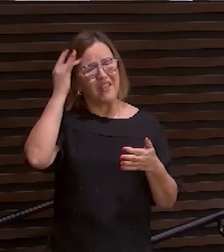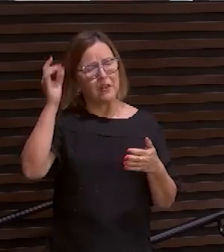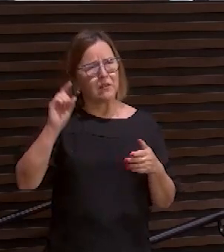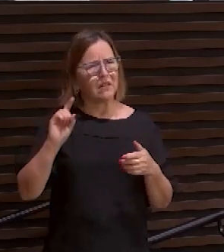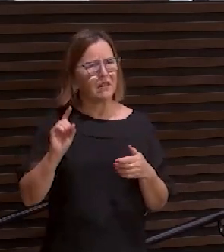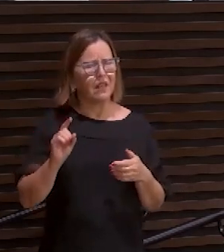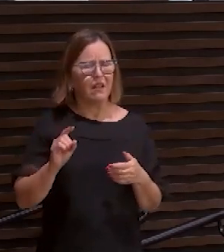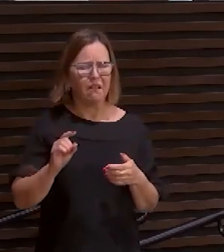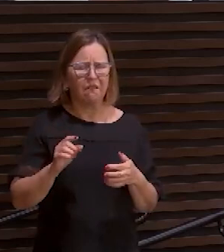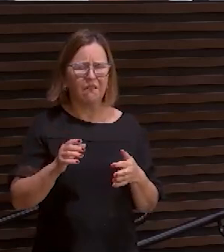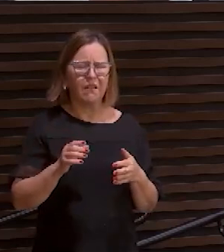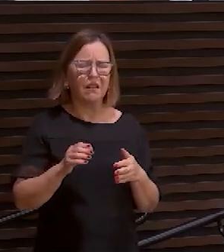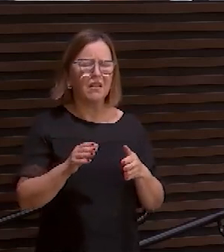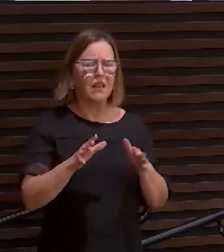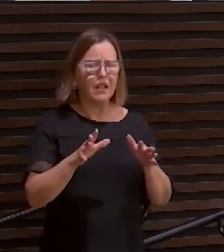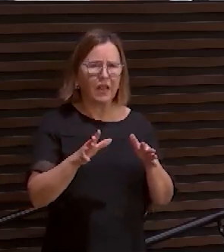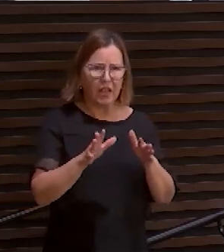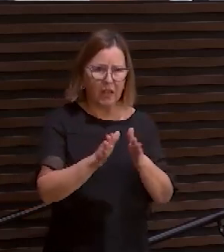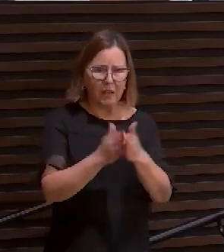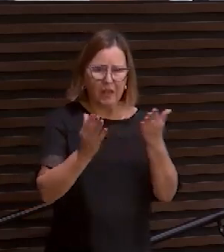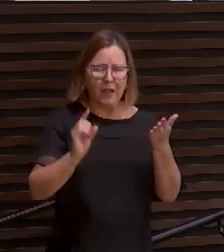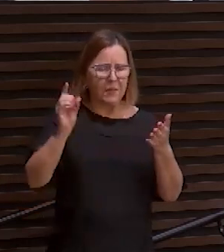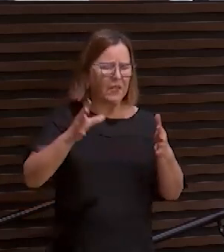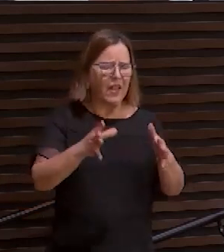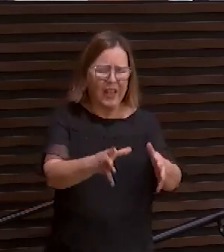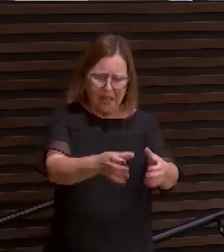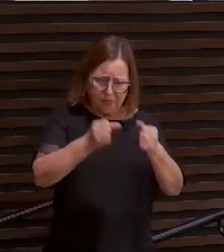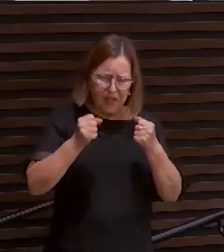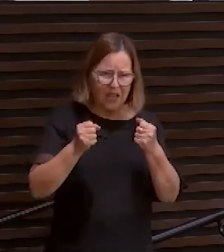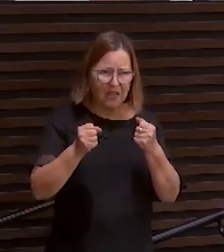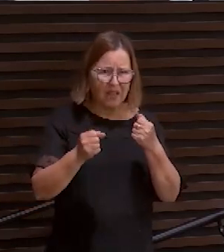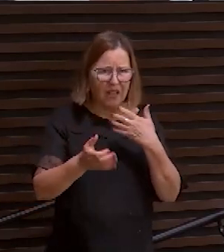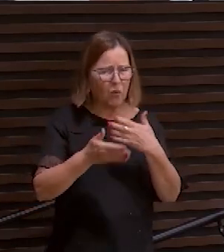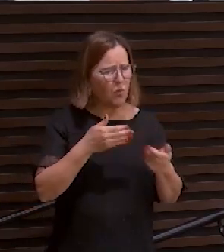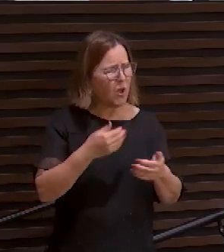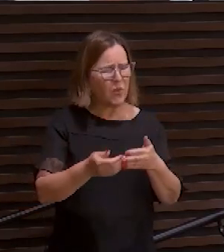couro. Uma Bíblia não sei o quê. Uma Bíblia. Pega a Bíblia.